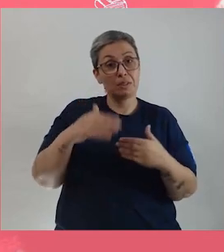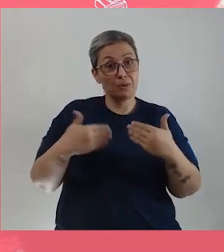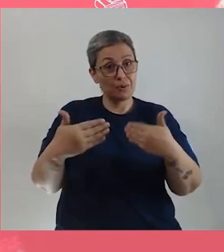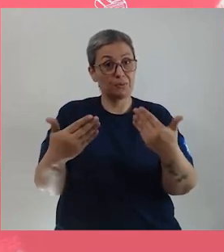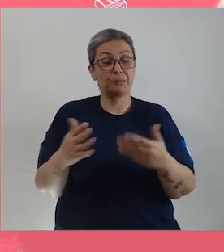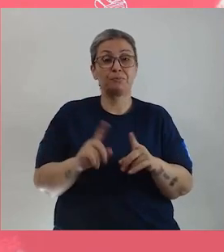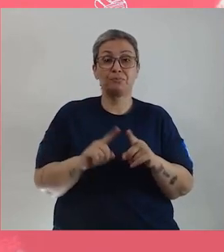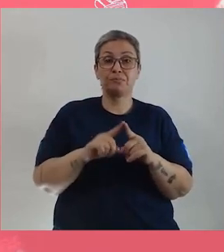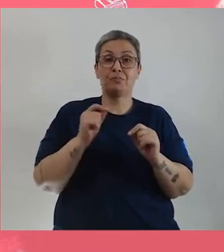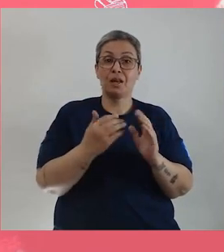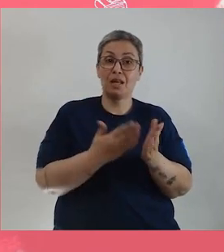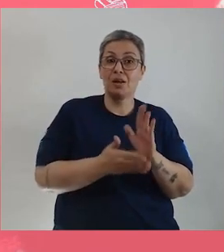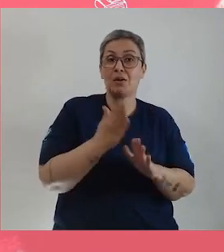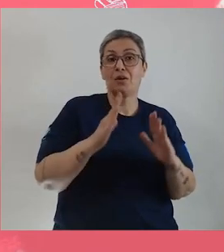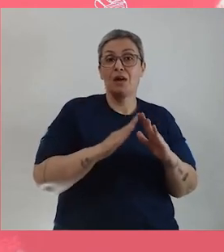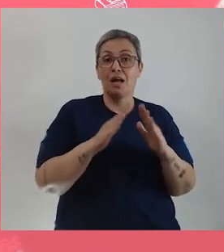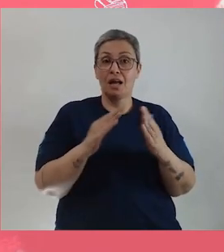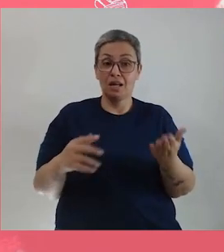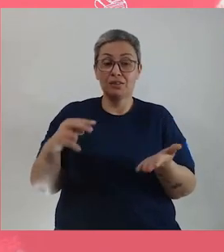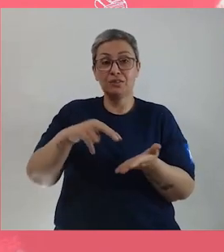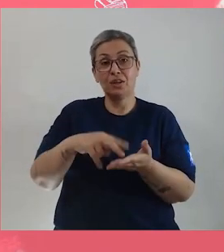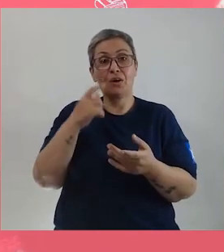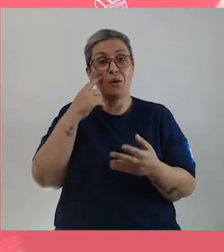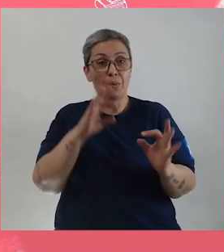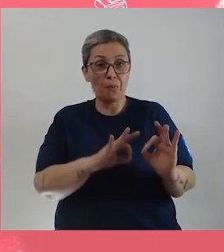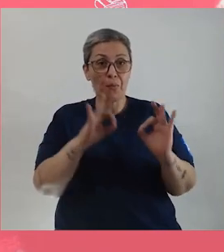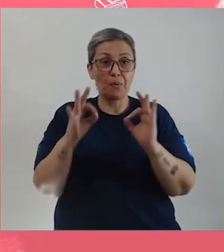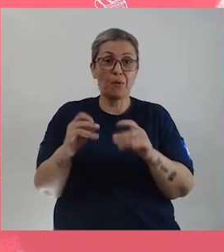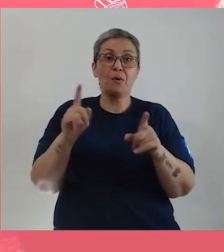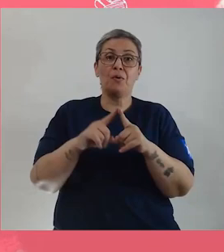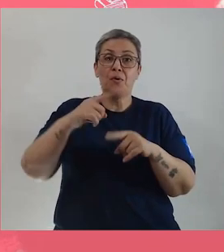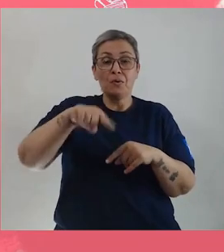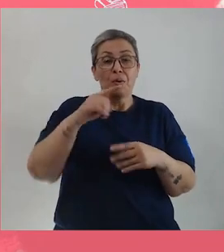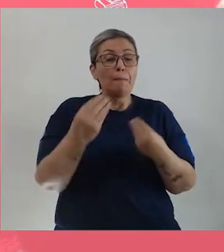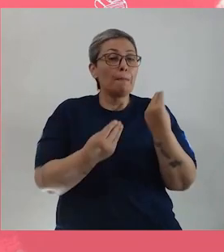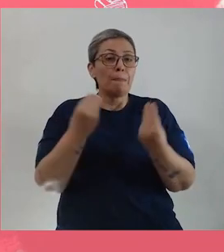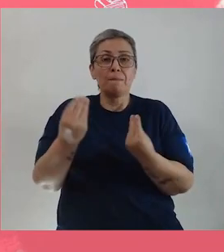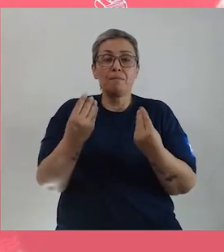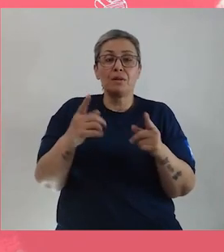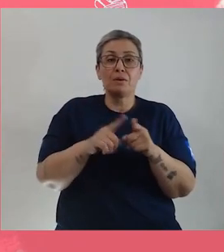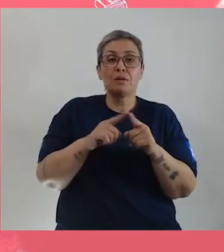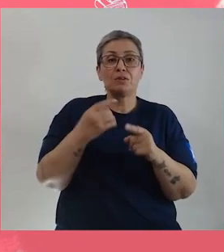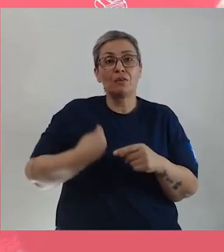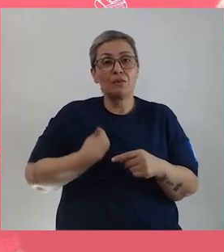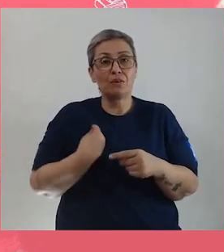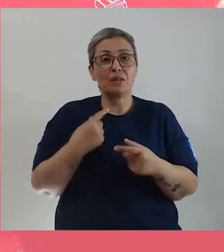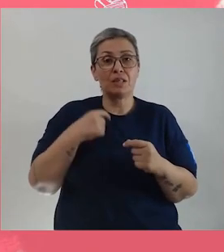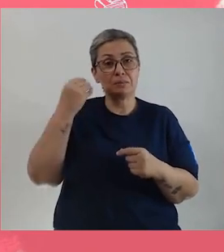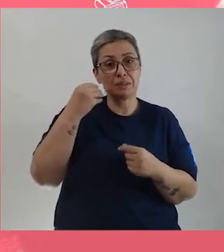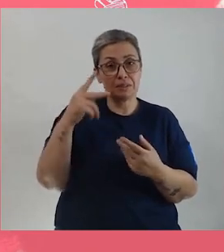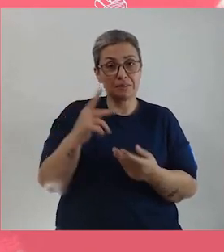esse processo, desde ela sair de casa até como foi aqui assistir, para vocês terem